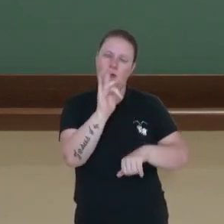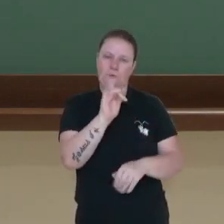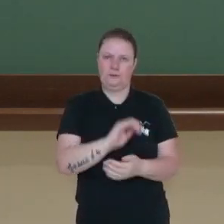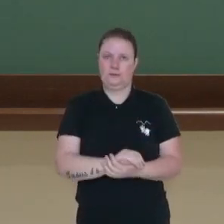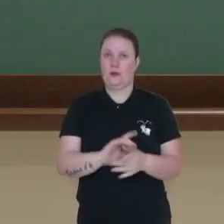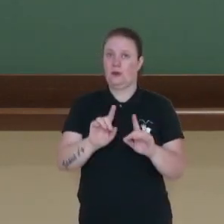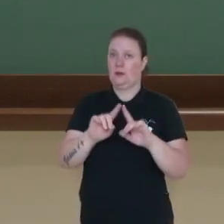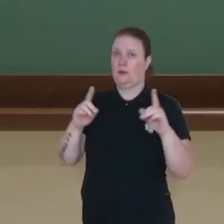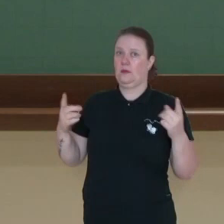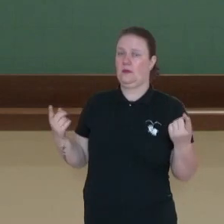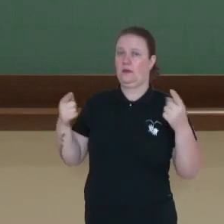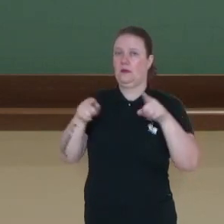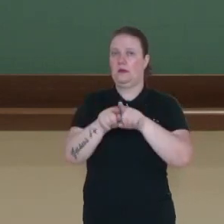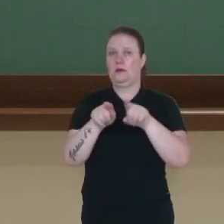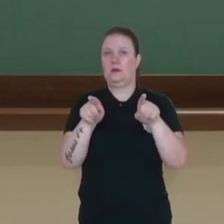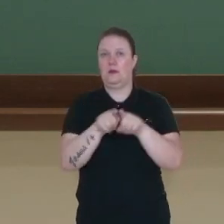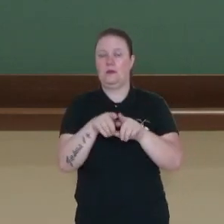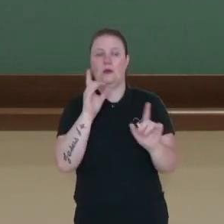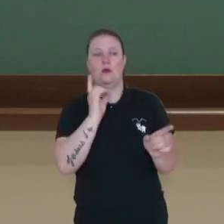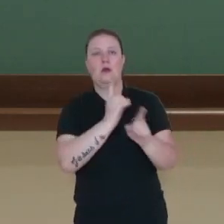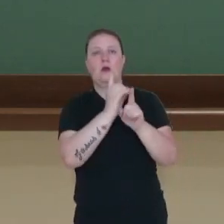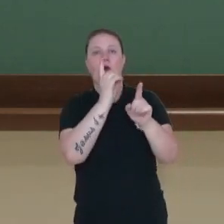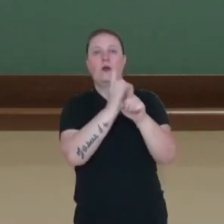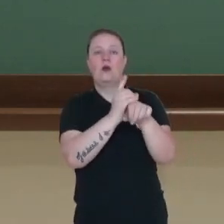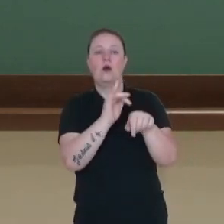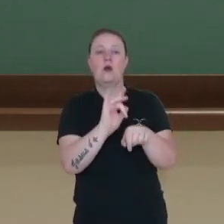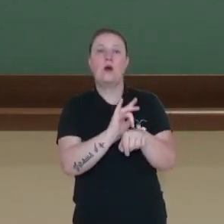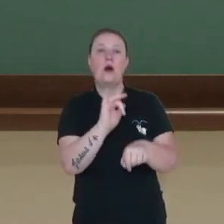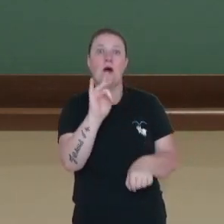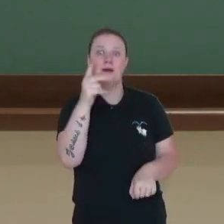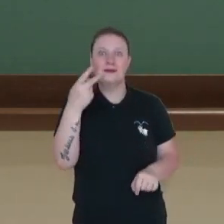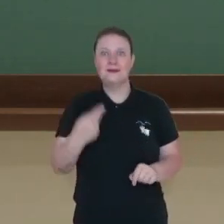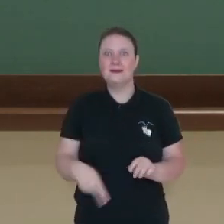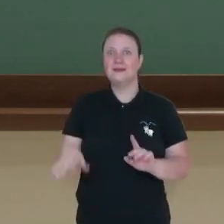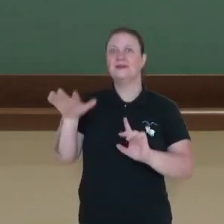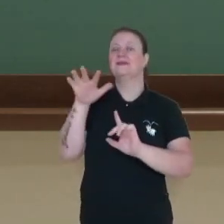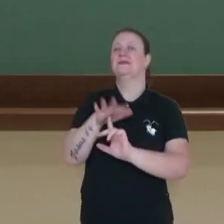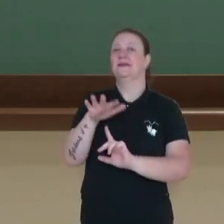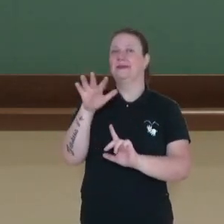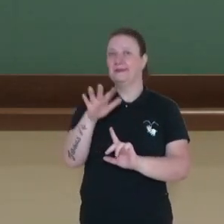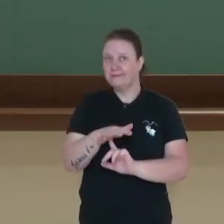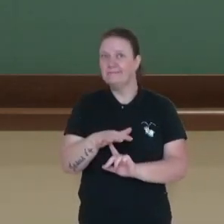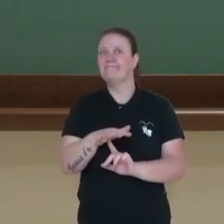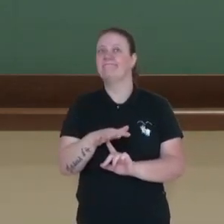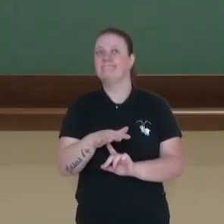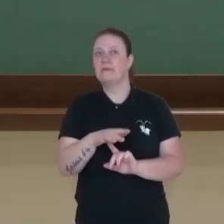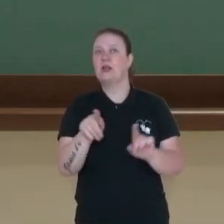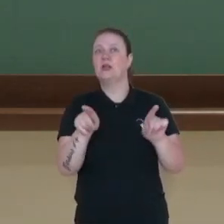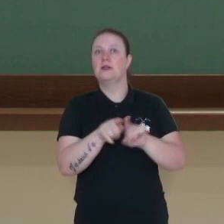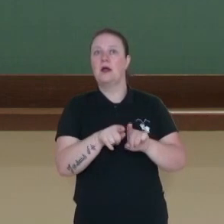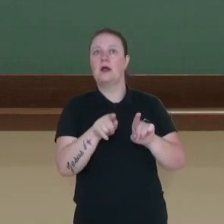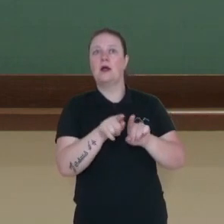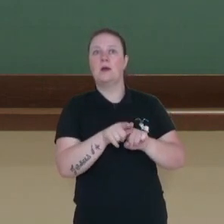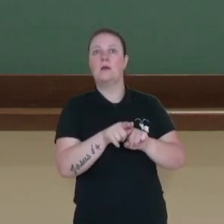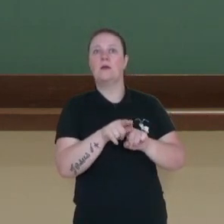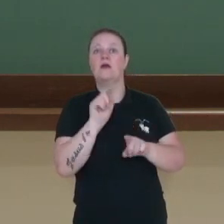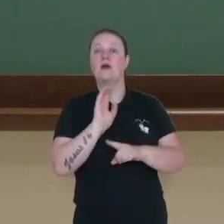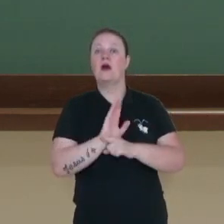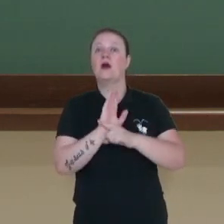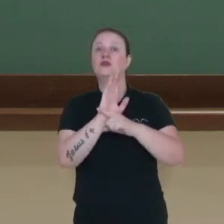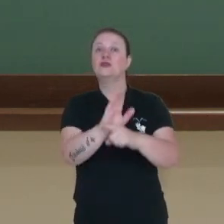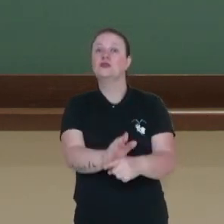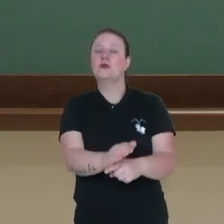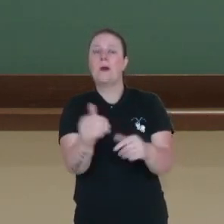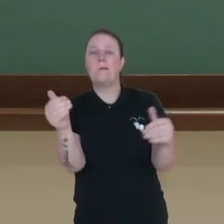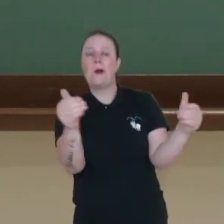mas também encontramos ouro em território paranaense e isso vai contribuir com a ocupação do